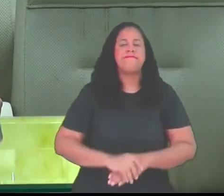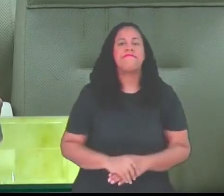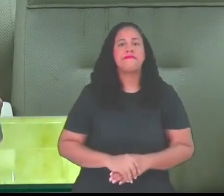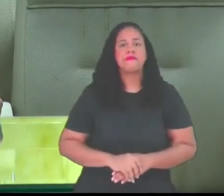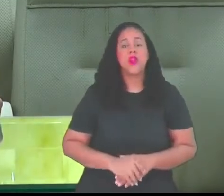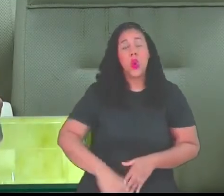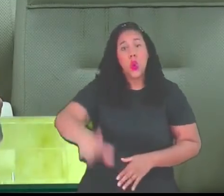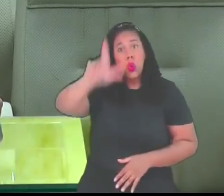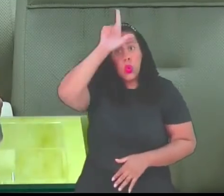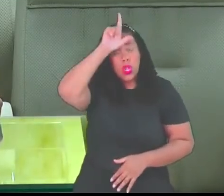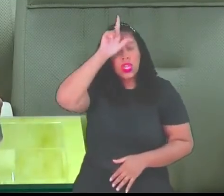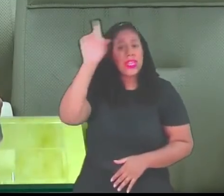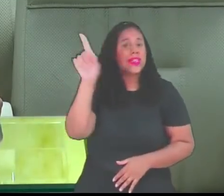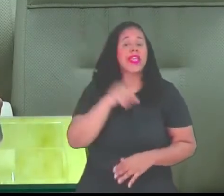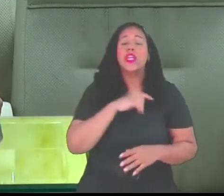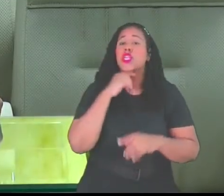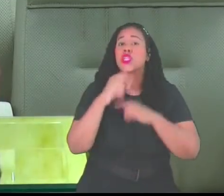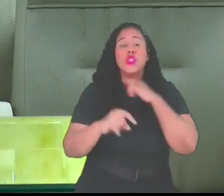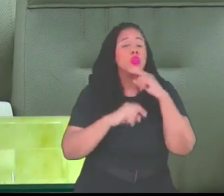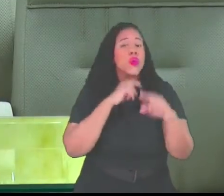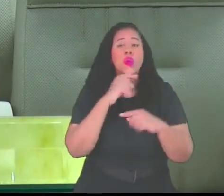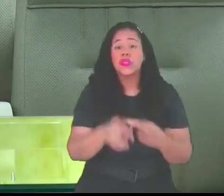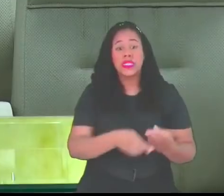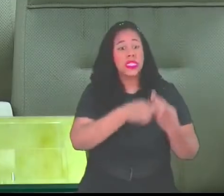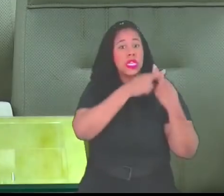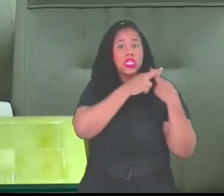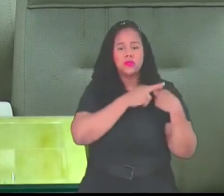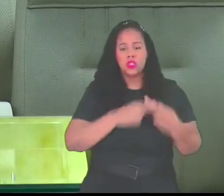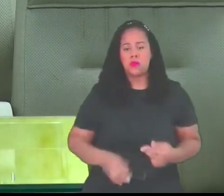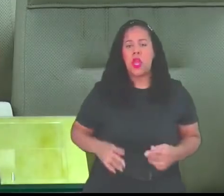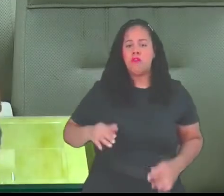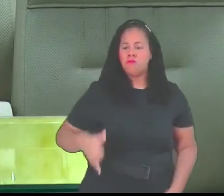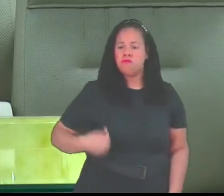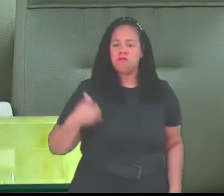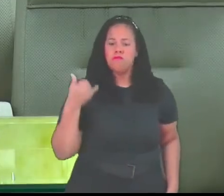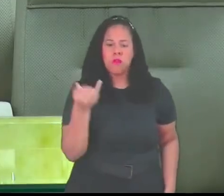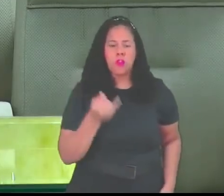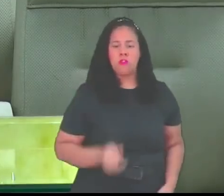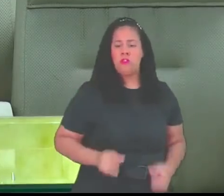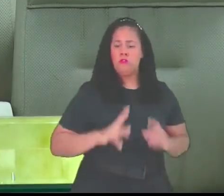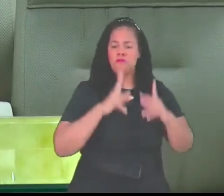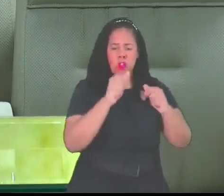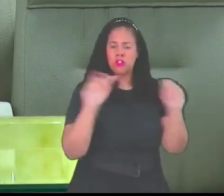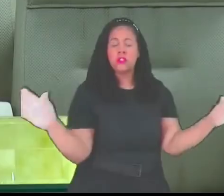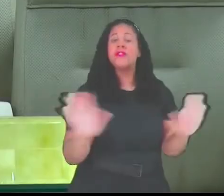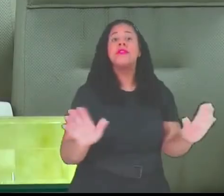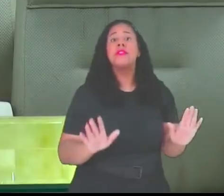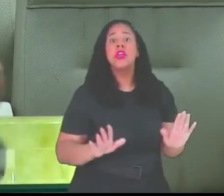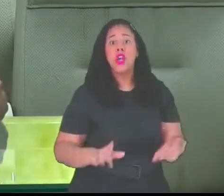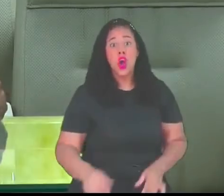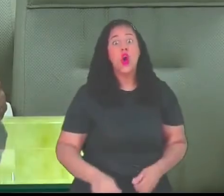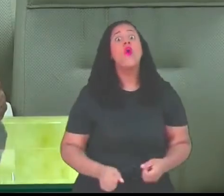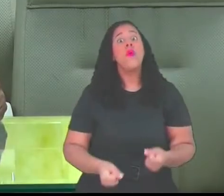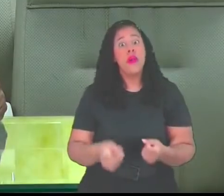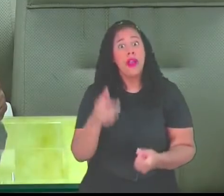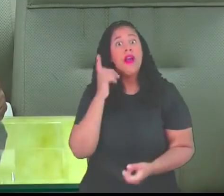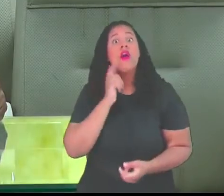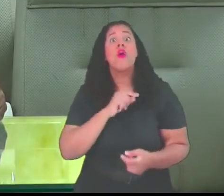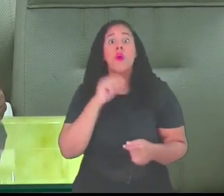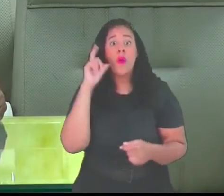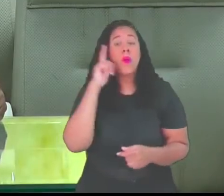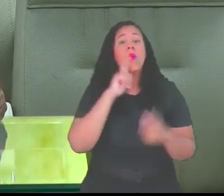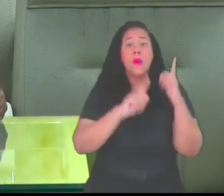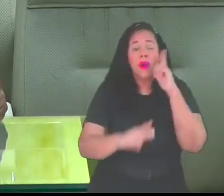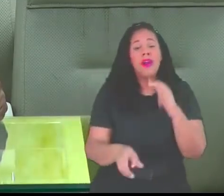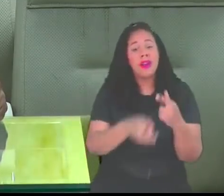Um líder não consegue respeito pela imposição, pela força. O líder consegue respeito